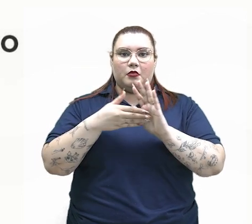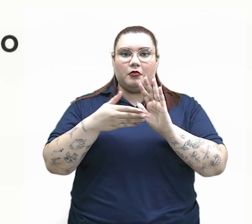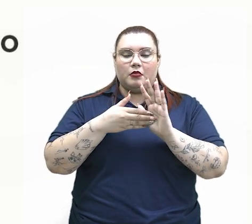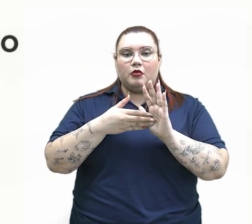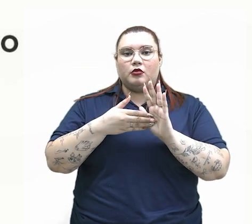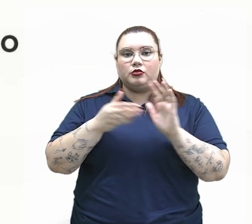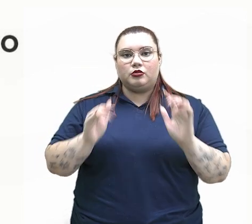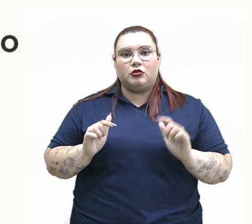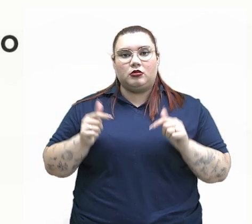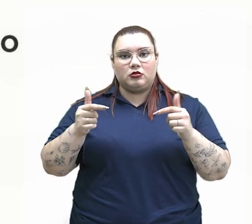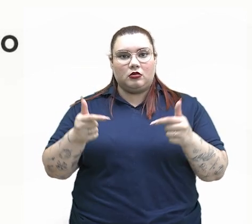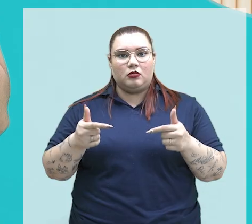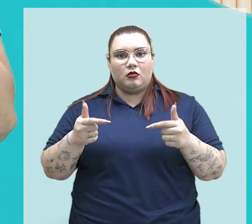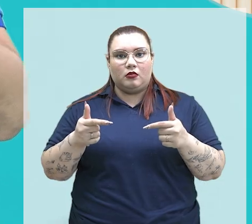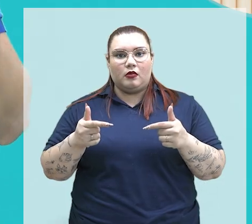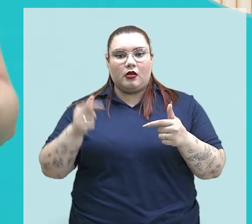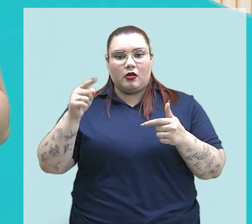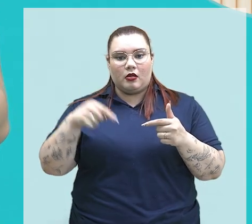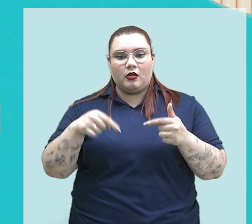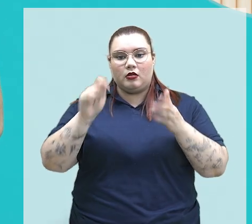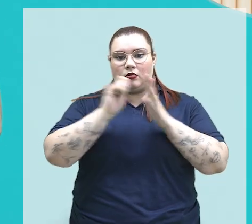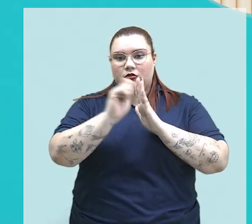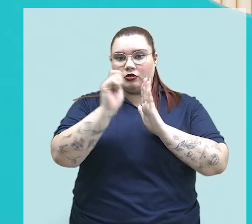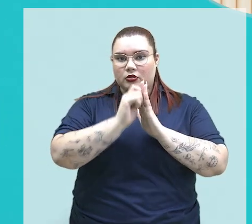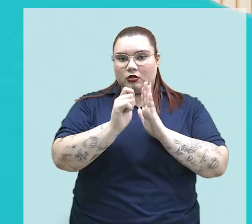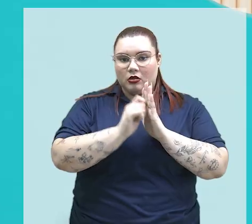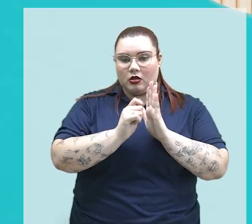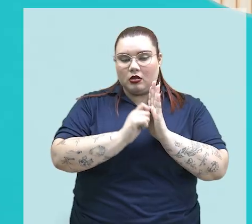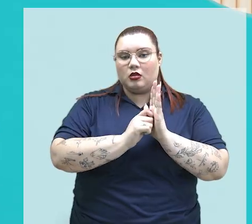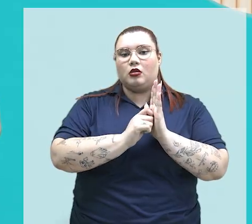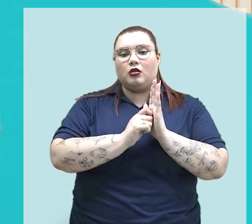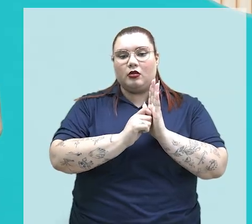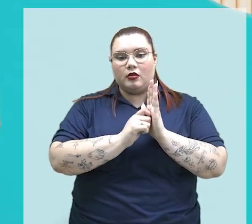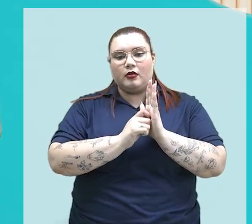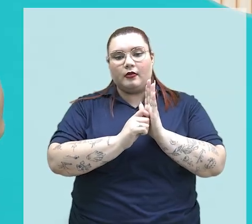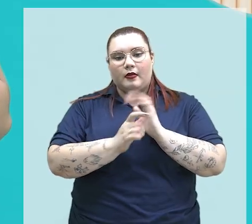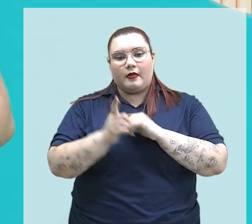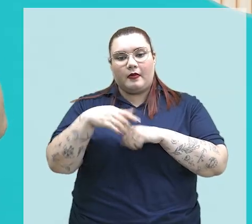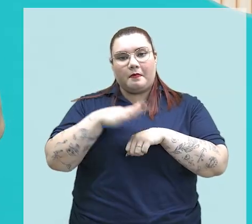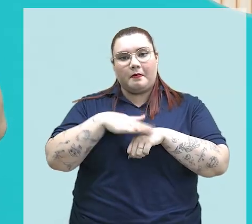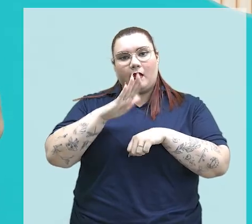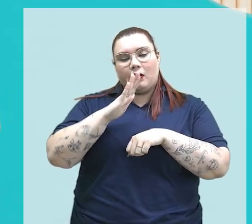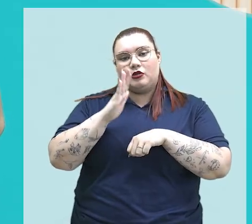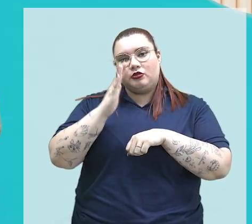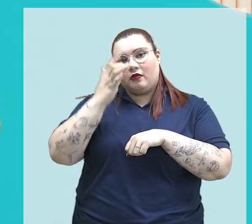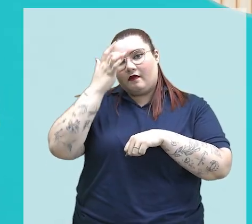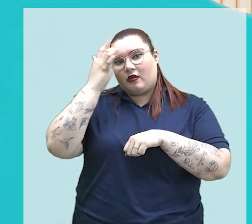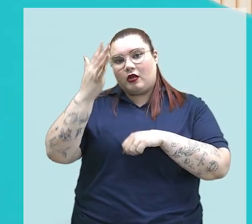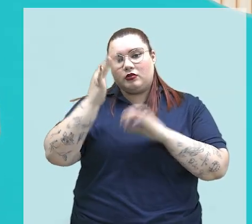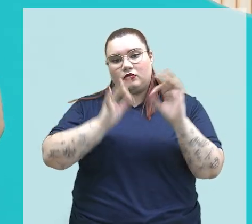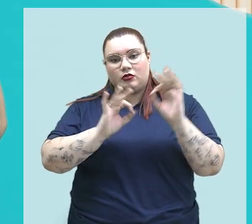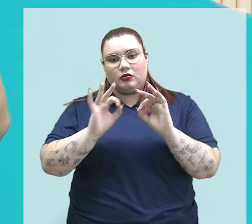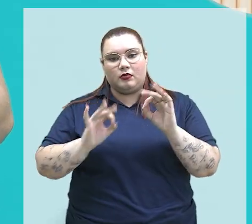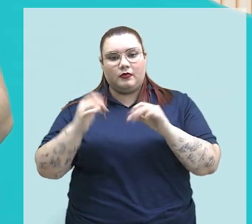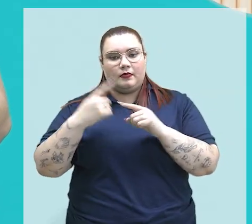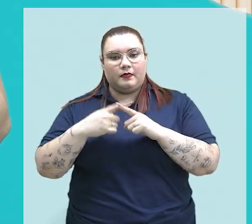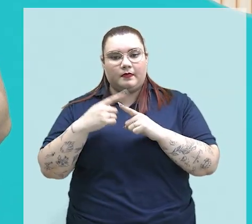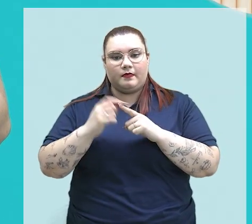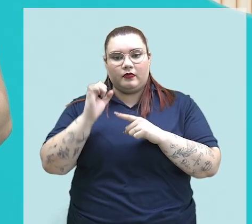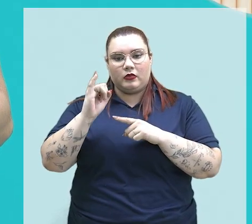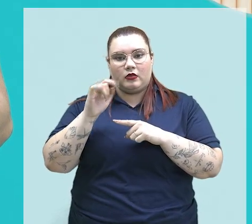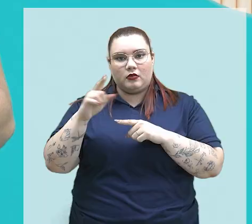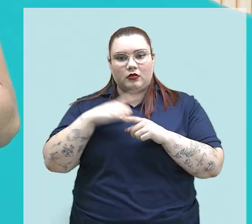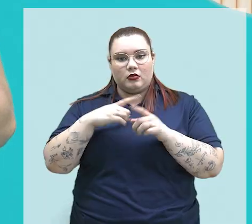é a questão da escrita dela, né, uma das mais tranquilas de se fazer, porque se você